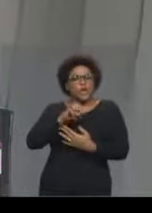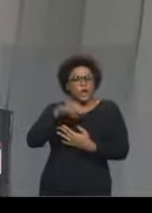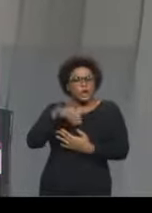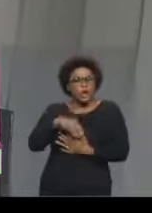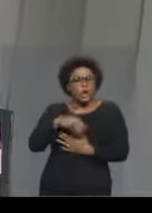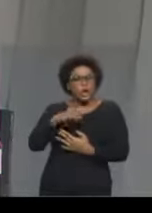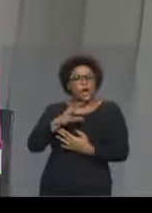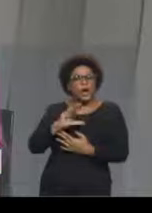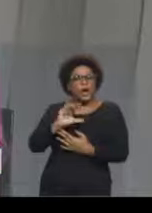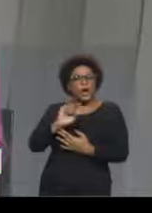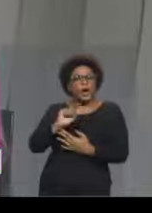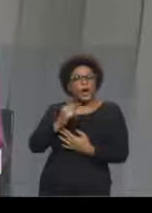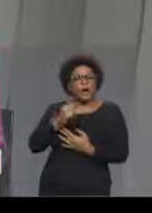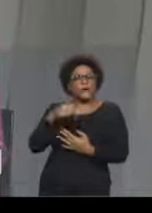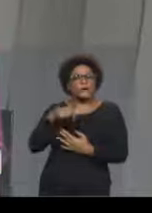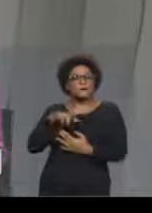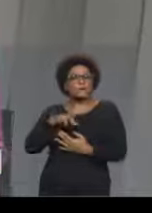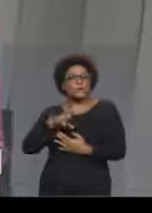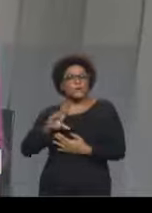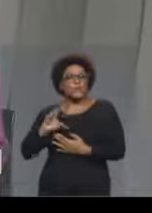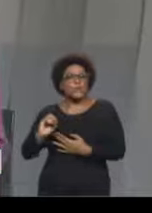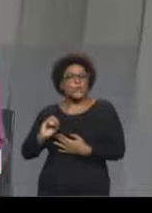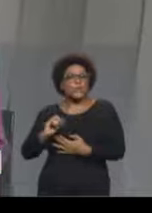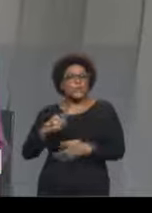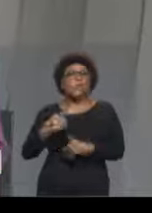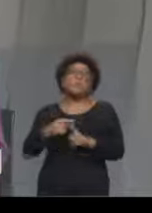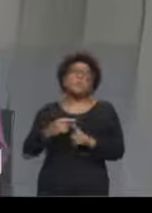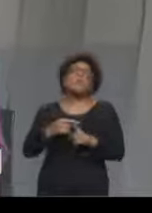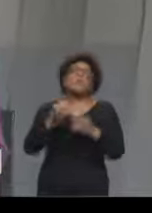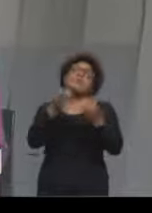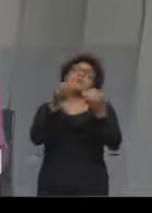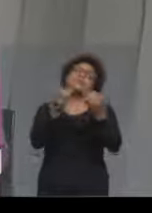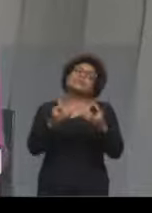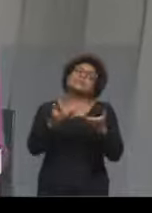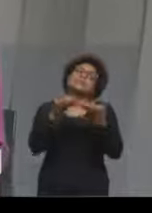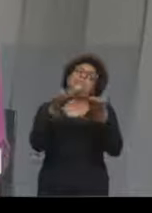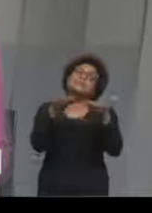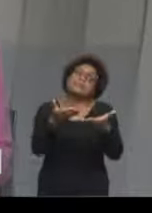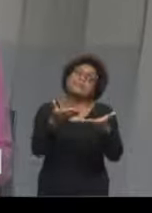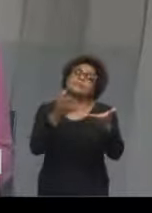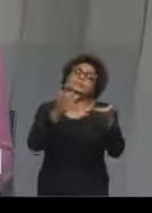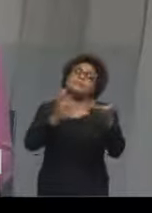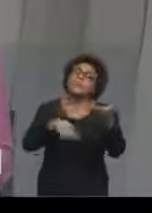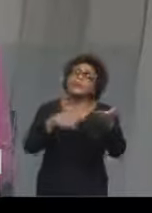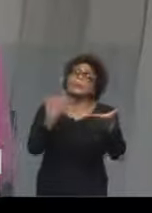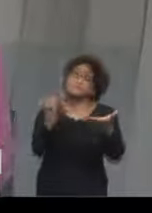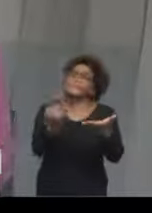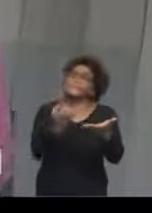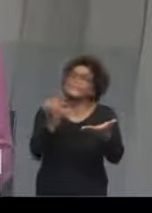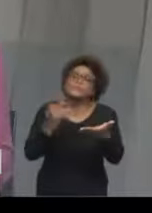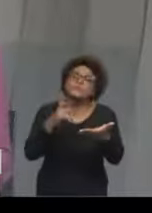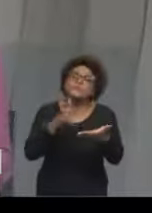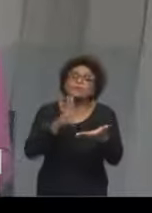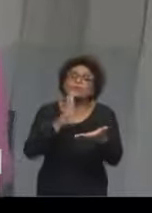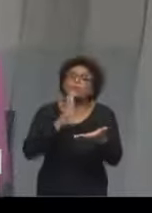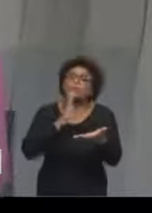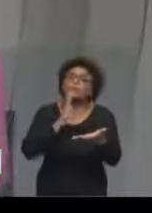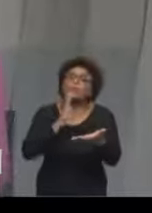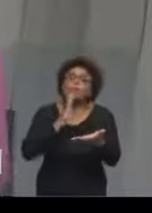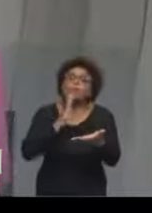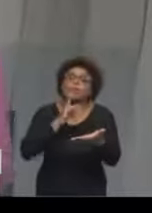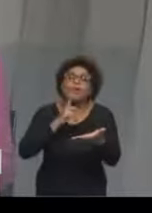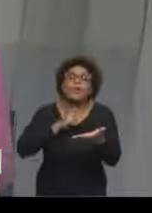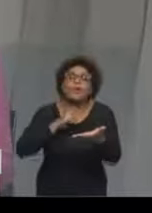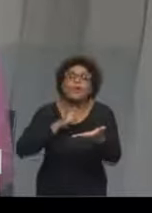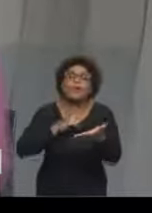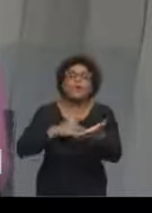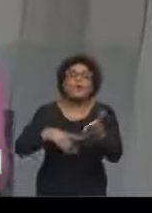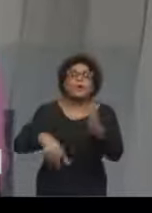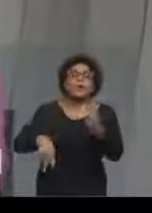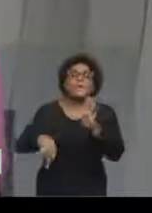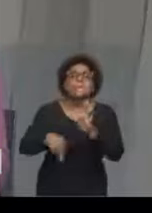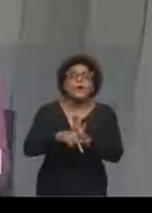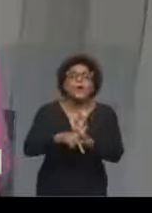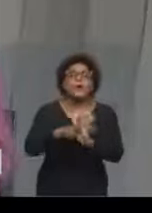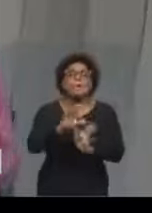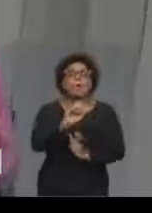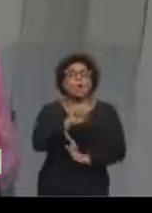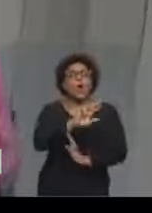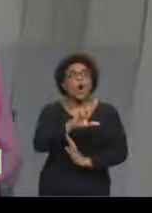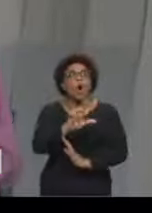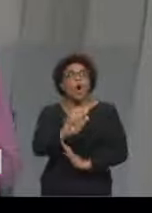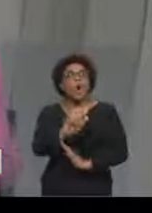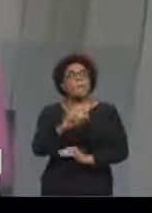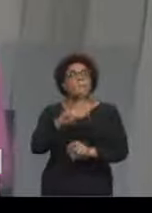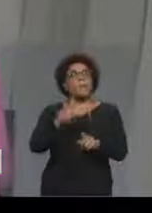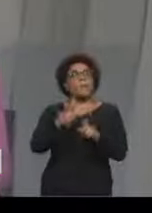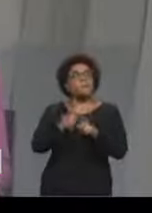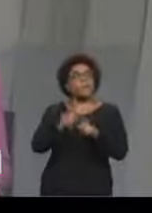você conhecer da obra do autor para você colocar a sua opinião. Então a sua crítica